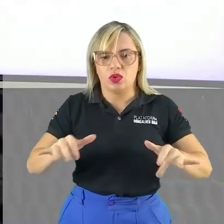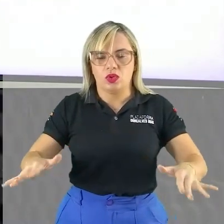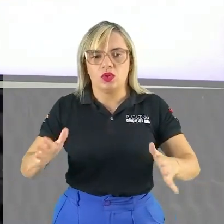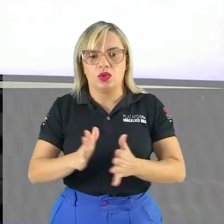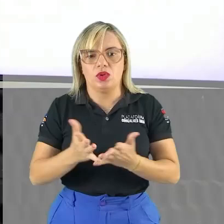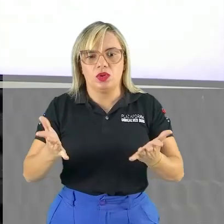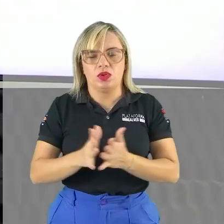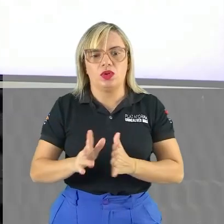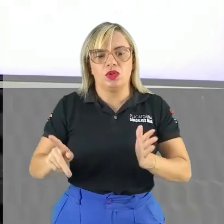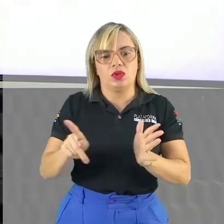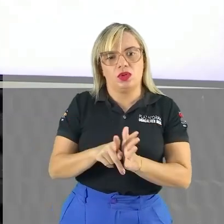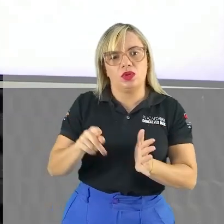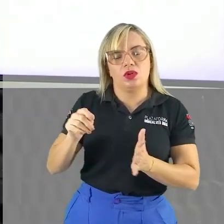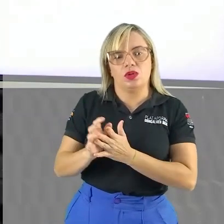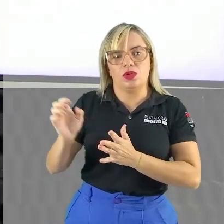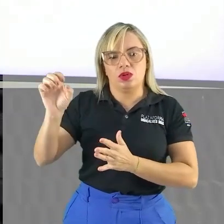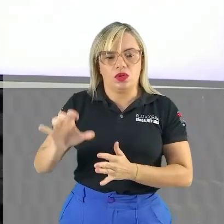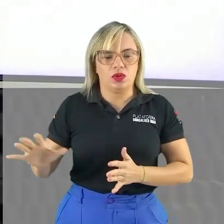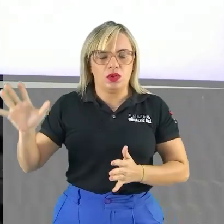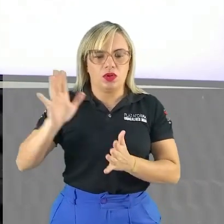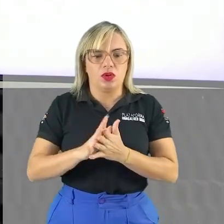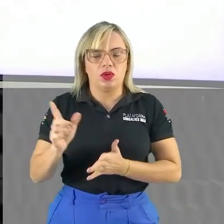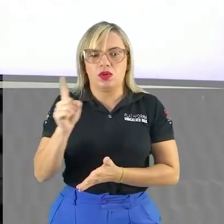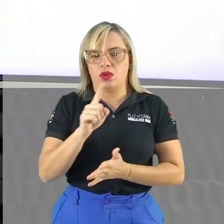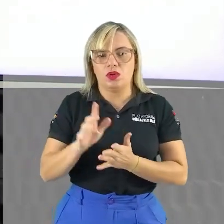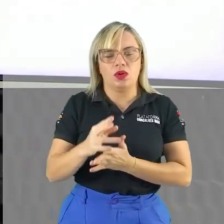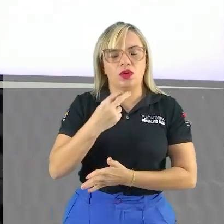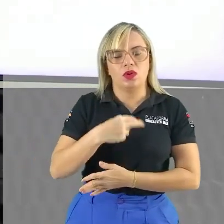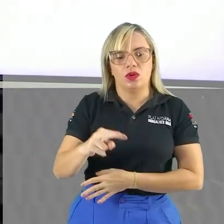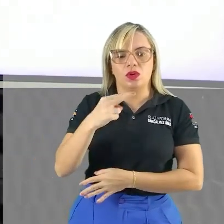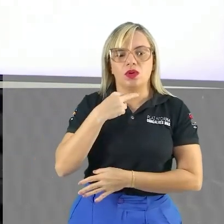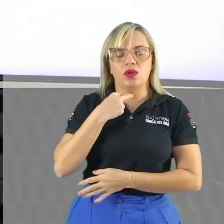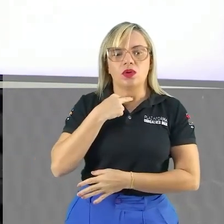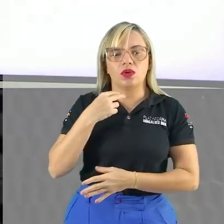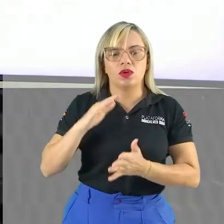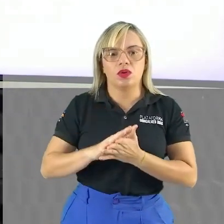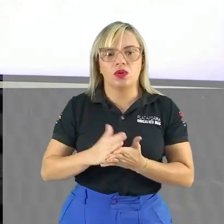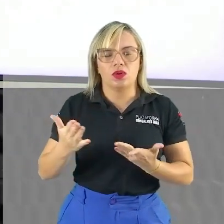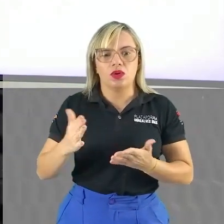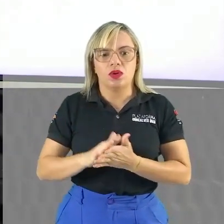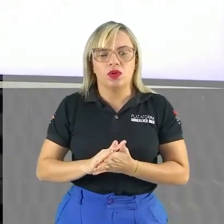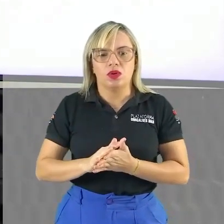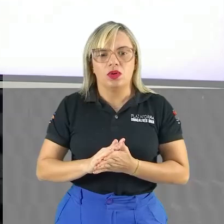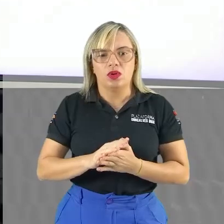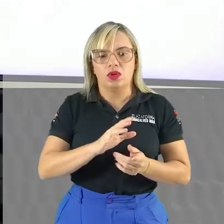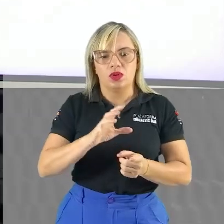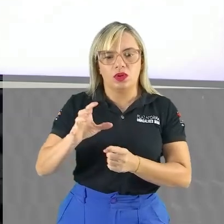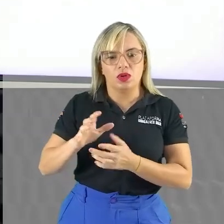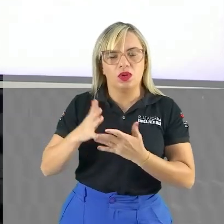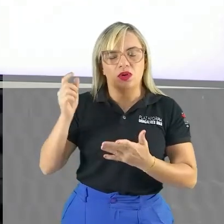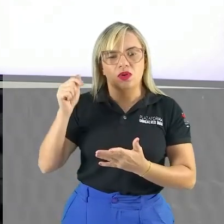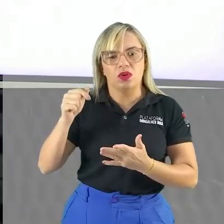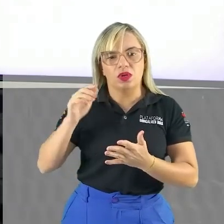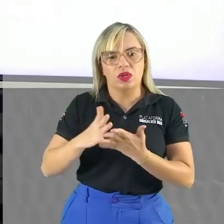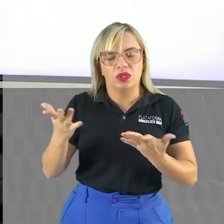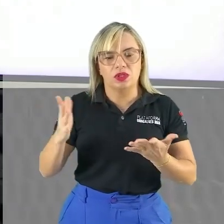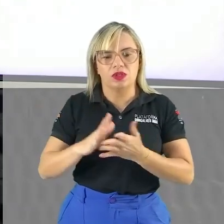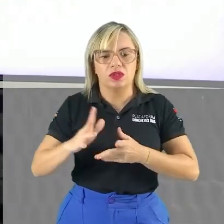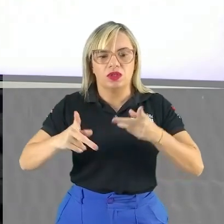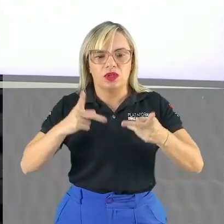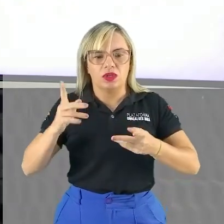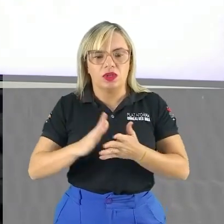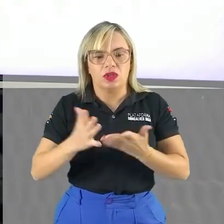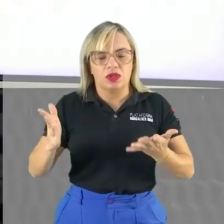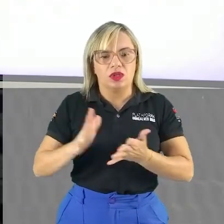até na própria Europa. Então, isso não pode, né, ser repassado. Então, o Enem ele sempre traz algumas questões também que